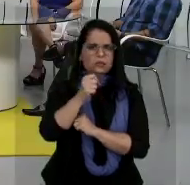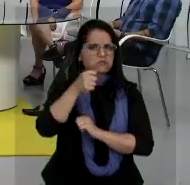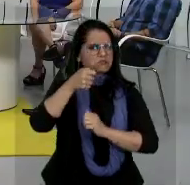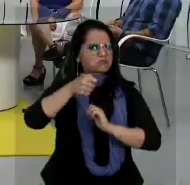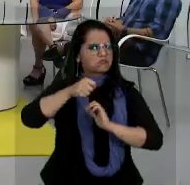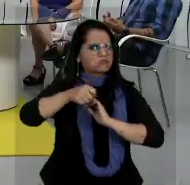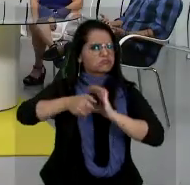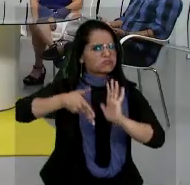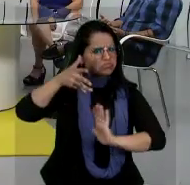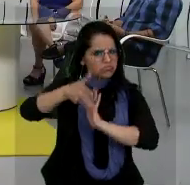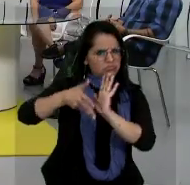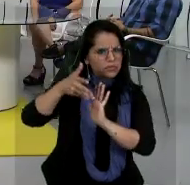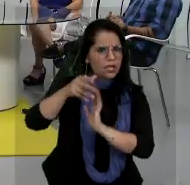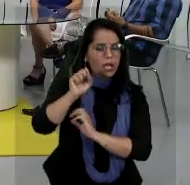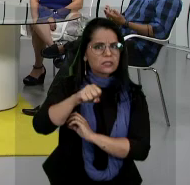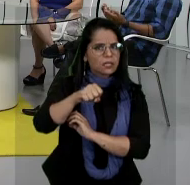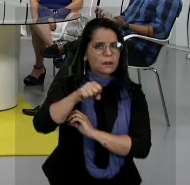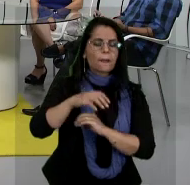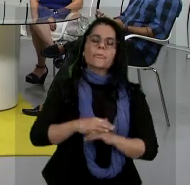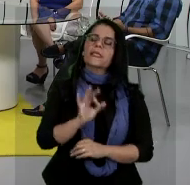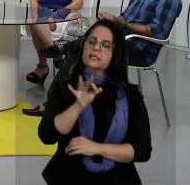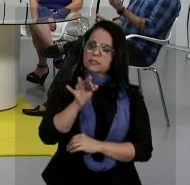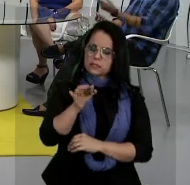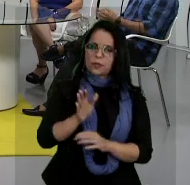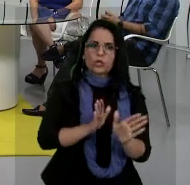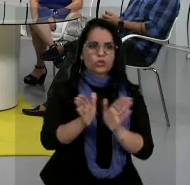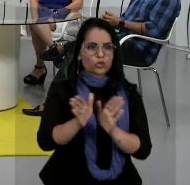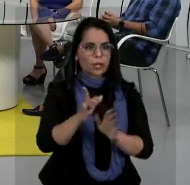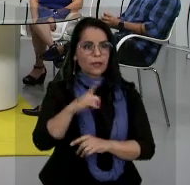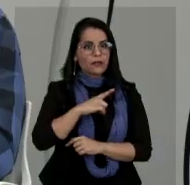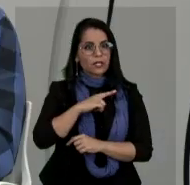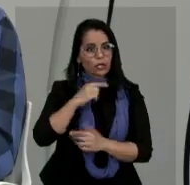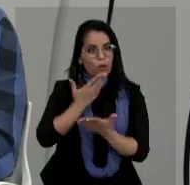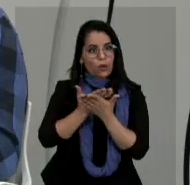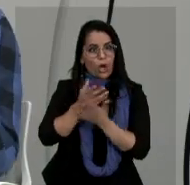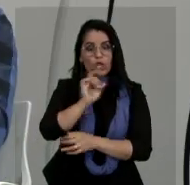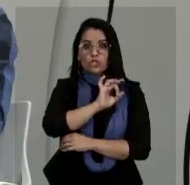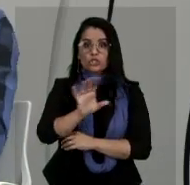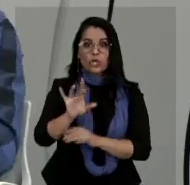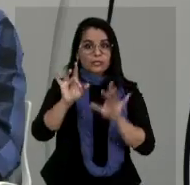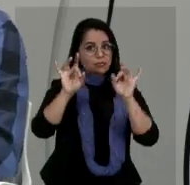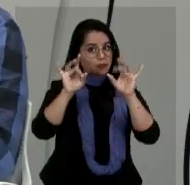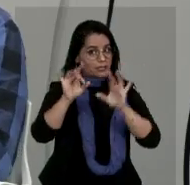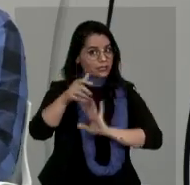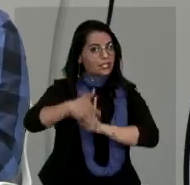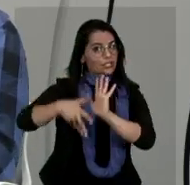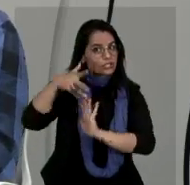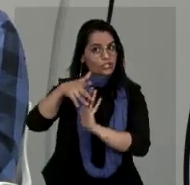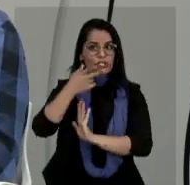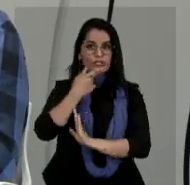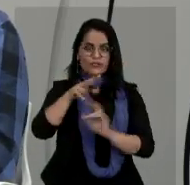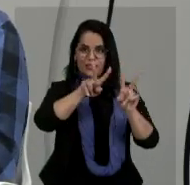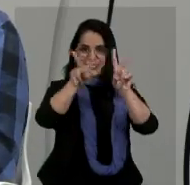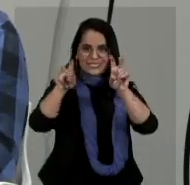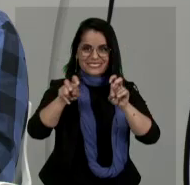Libras. Exatamente. Esse é o caminho, né? E nós vamos ter uma aula falando de Libras que a gente vai abordar justamente esse tema.